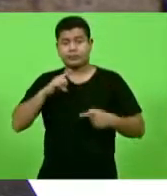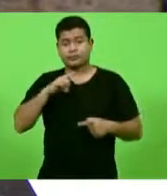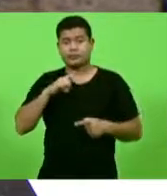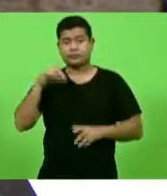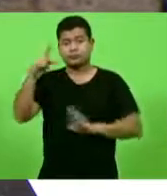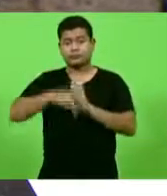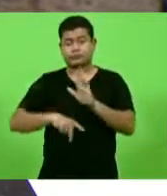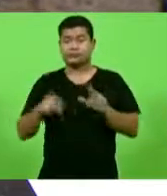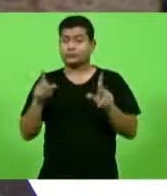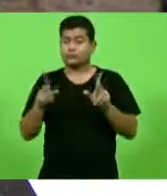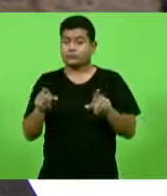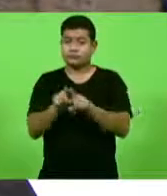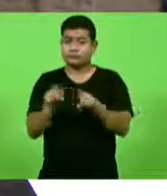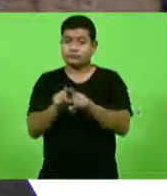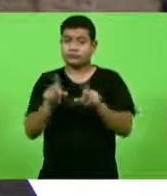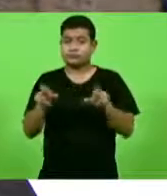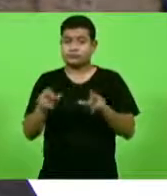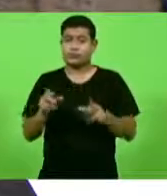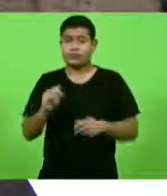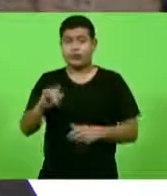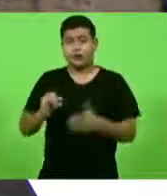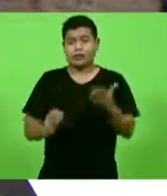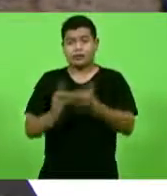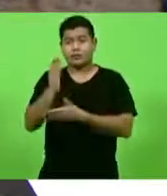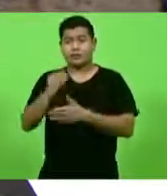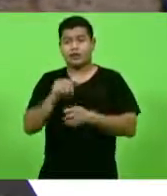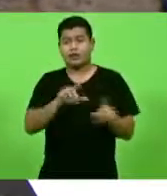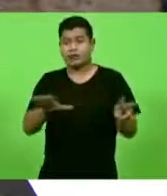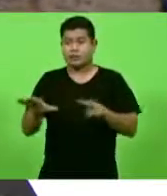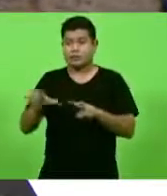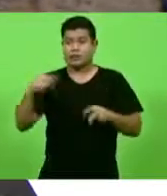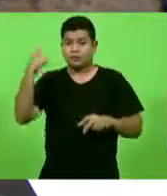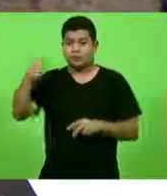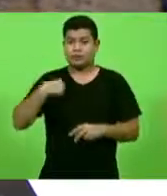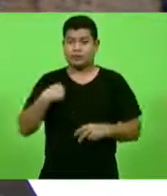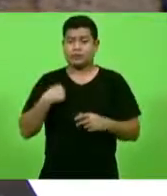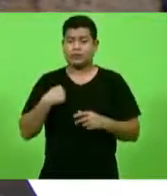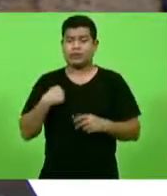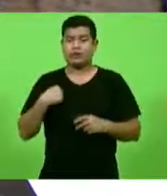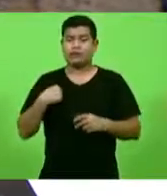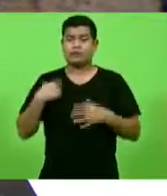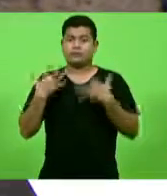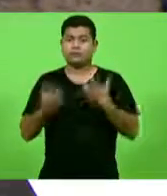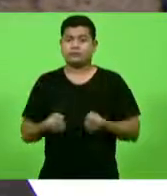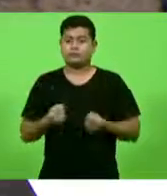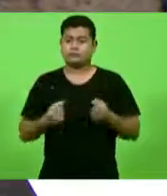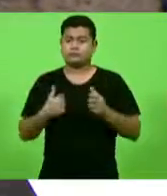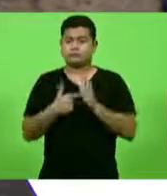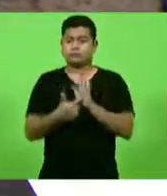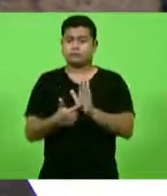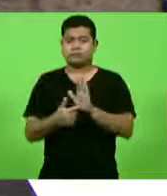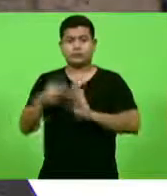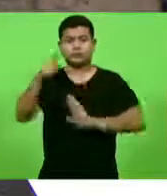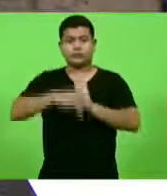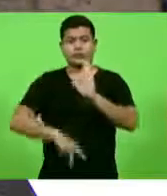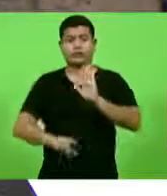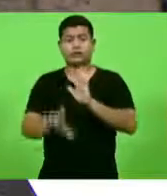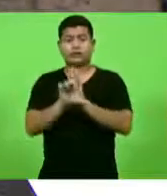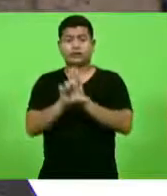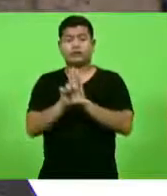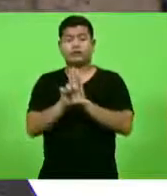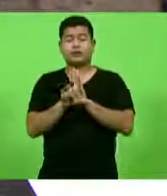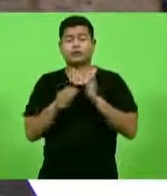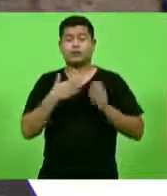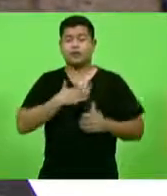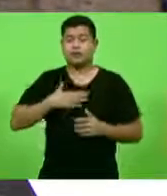nesse sentido. Se for aprovado esse projeto aqui, na semana que vem eu vou relatar favorável e vai passar. Eu vou apresentar um projeto de lei e eu gostaria que